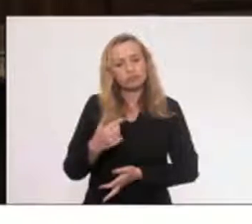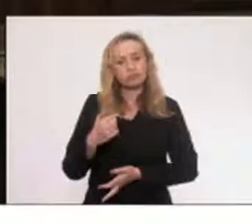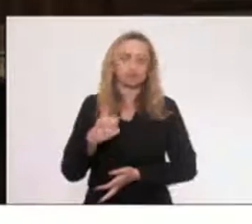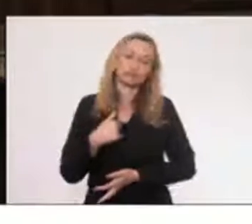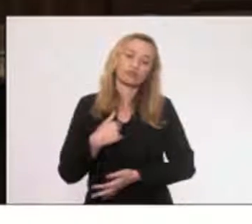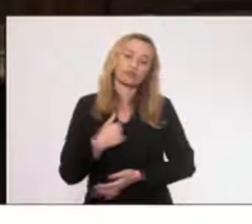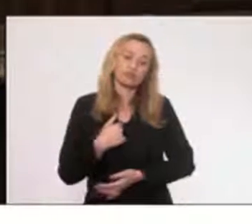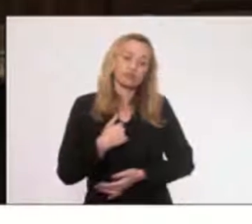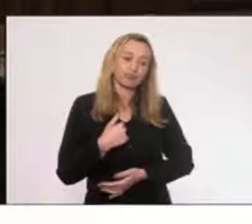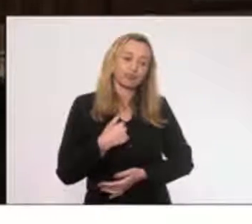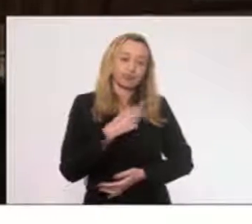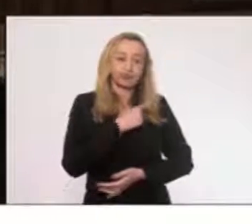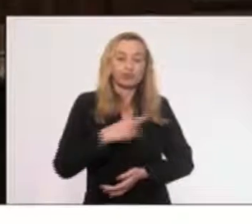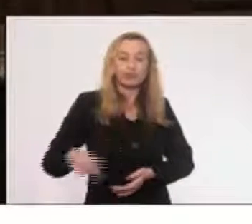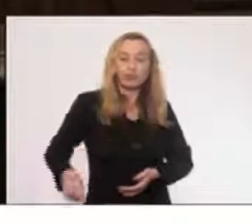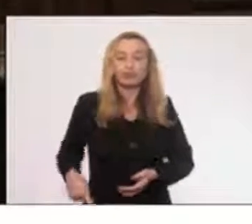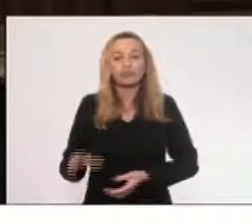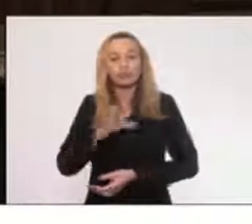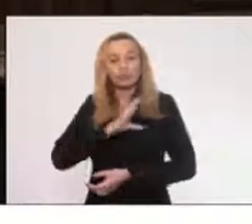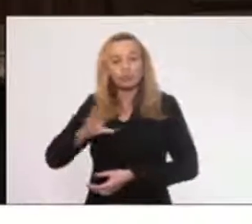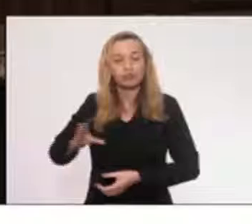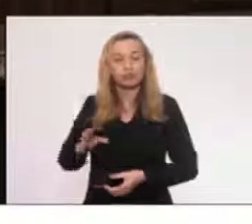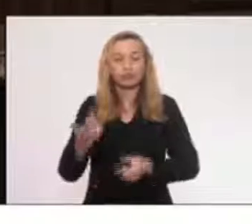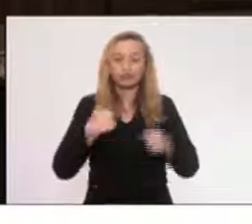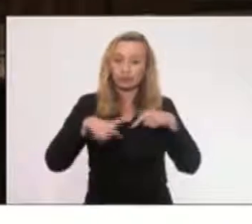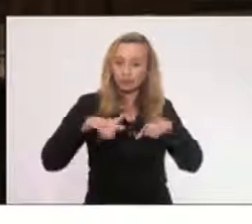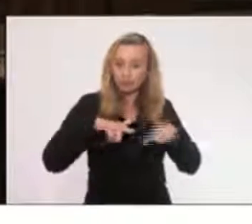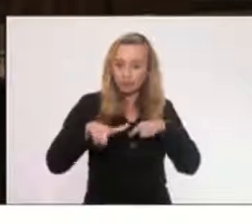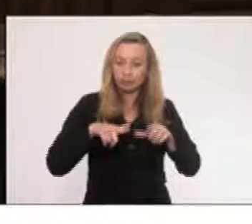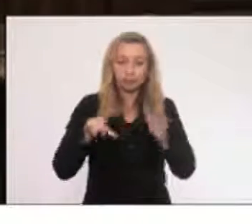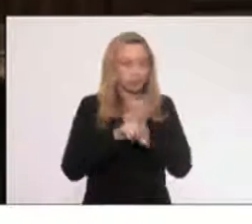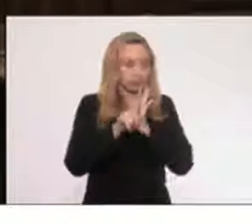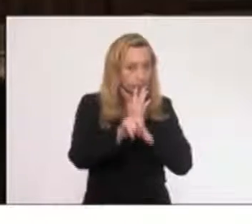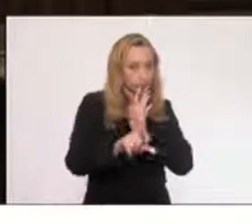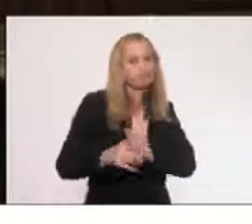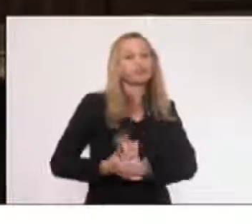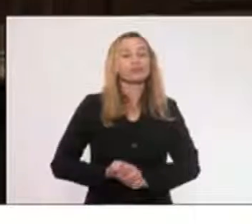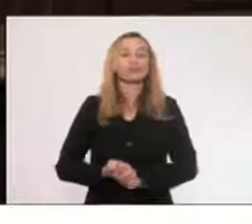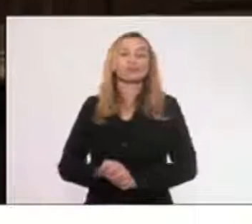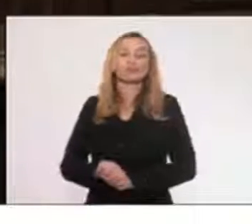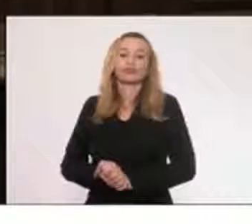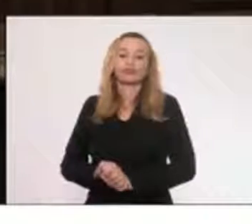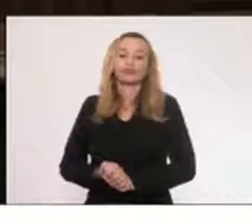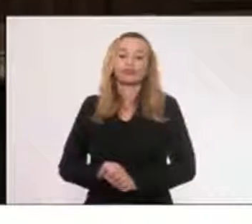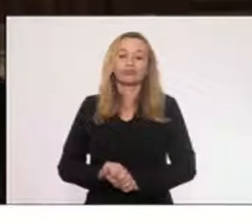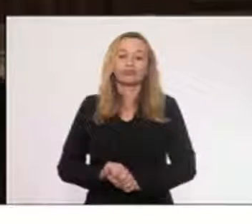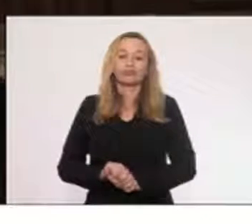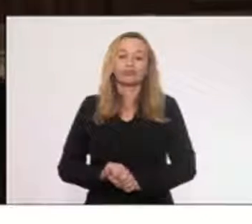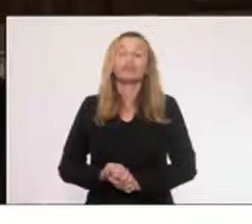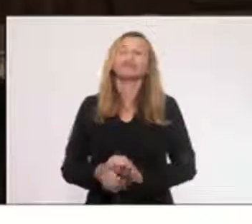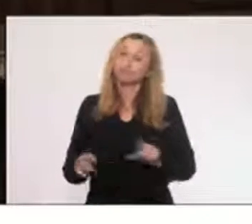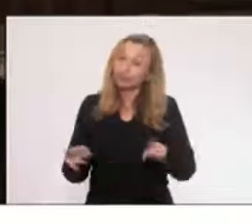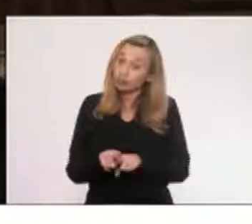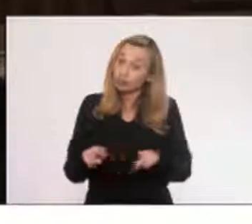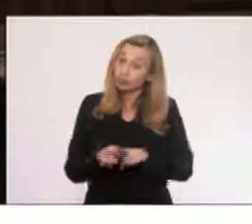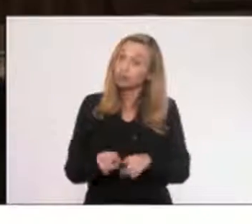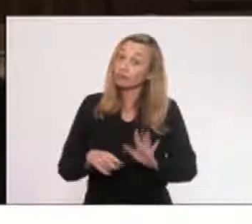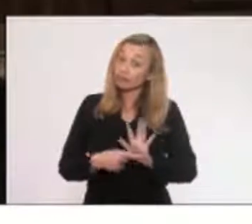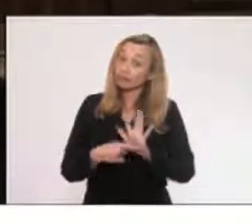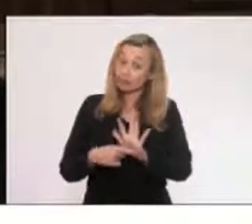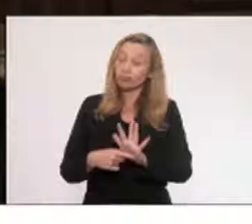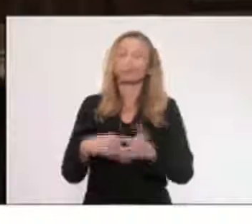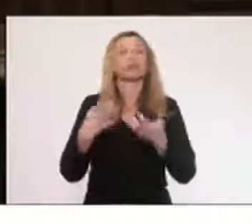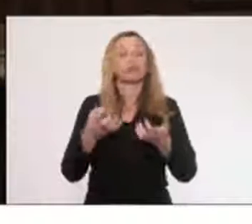do Trabalho, Legislação Social e Seguridade, estamos nos debruçando também